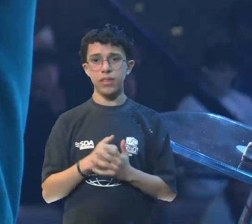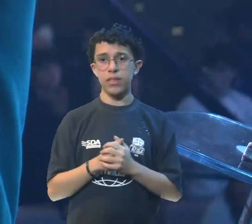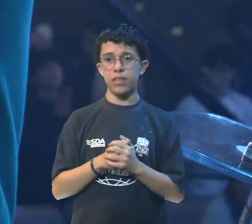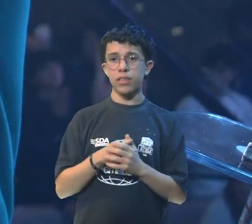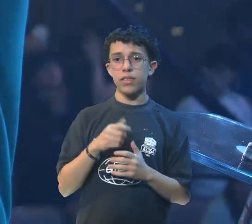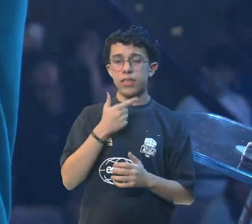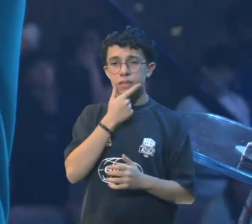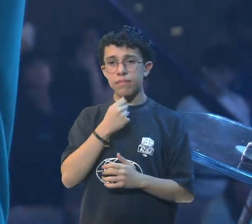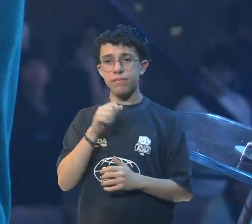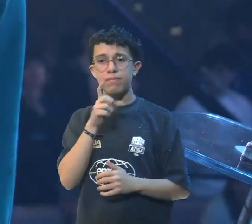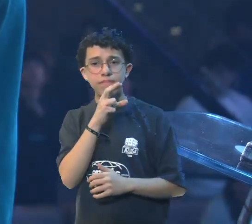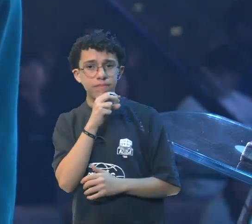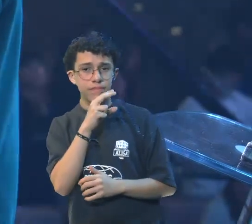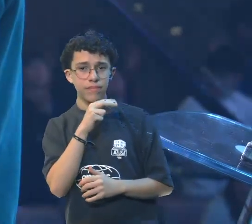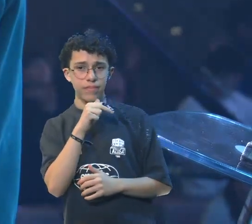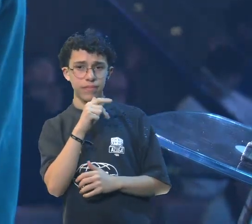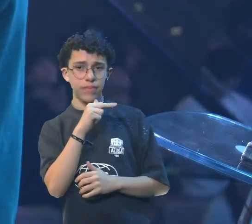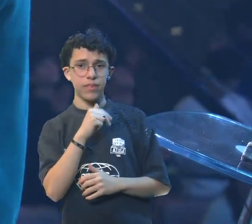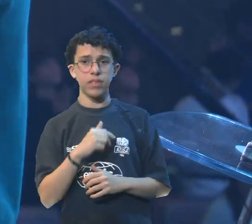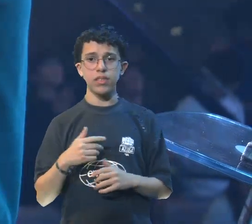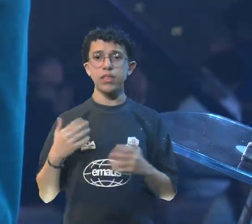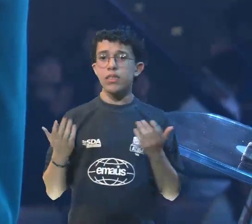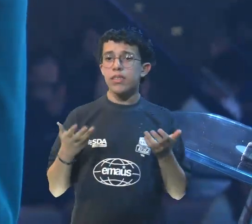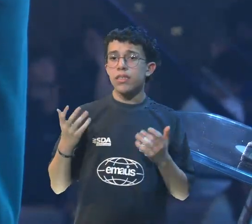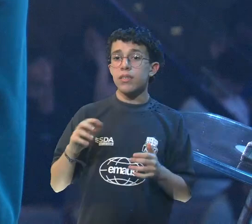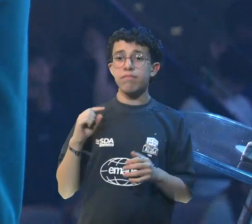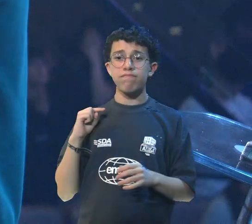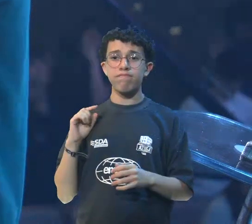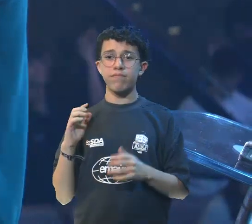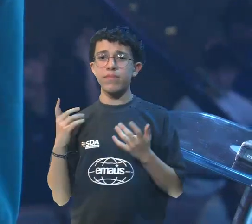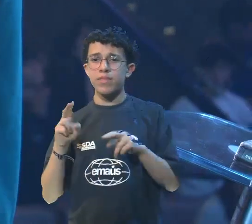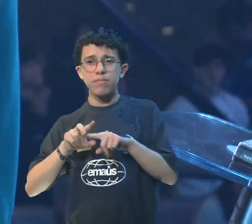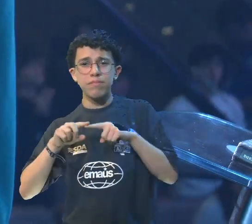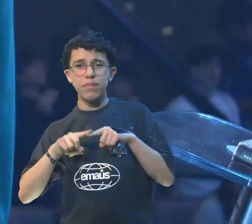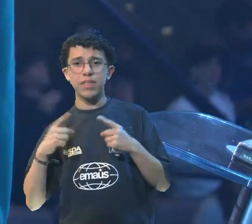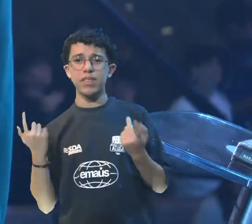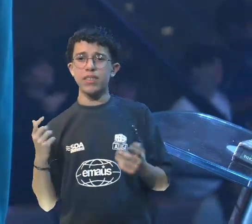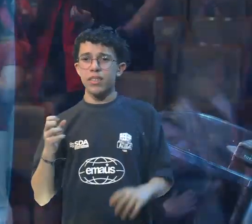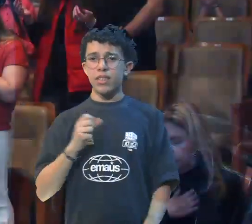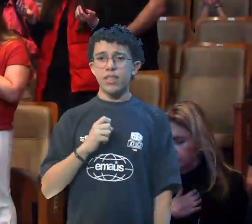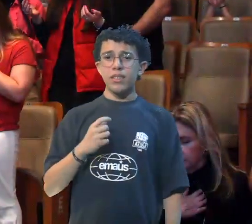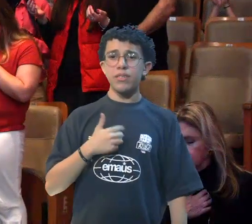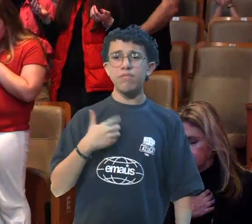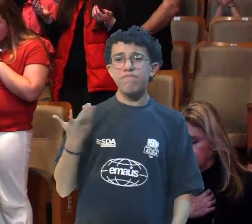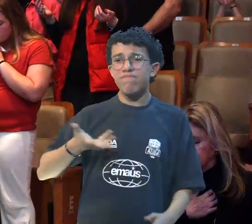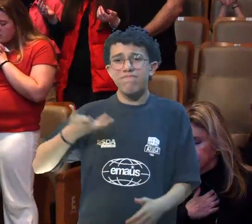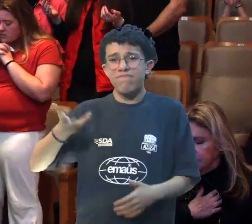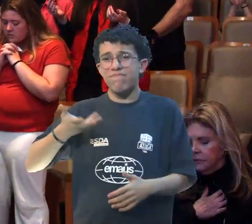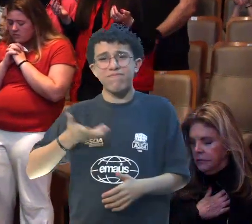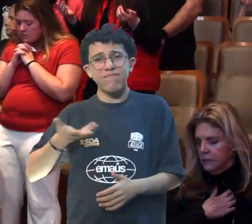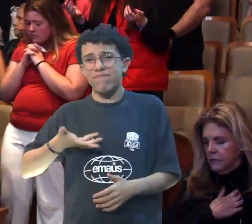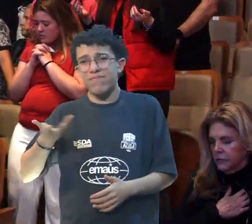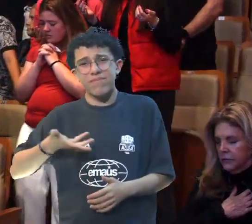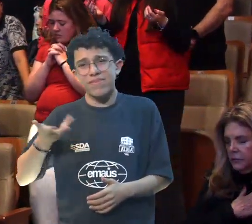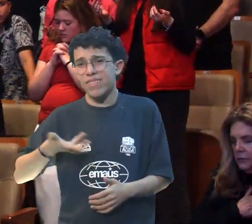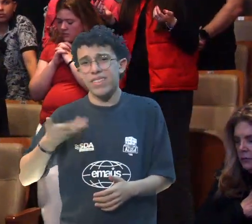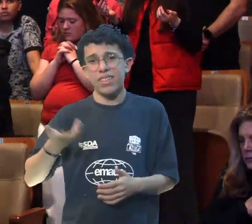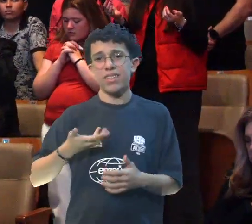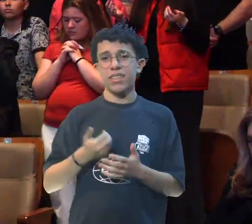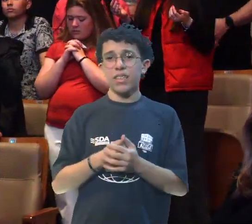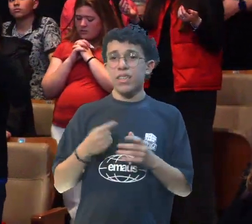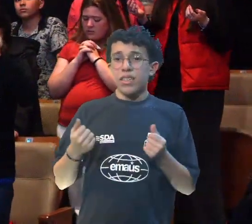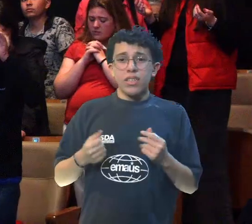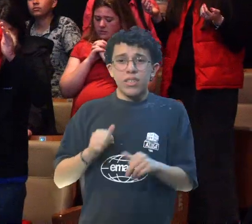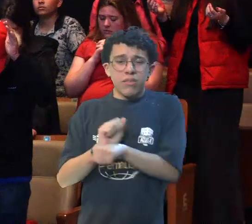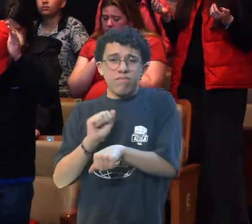na forma da pessoa que está do nosso lado, mas a gente está tão atarefado que a gente não para ouvir Jesus através da vida da